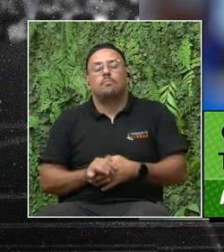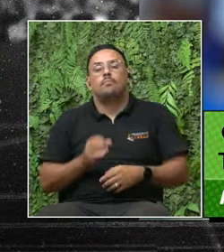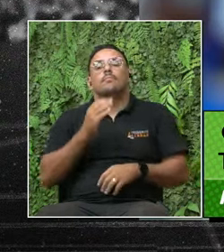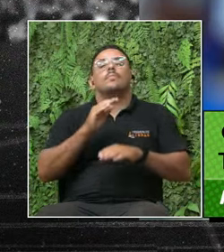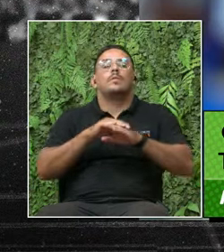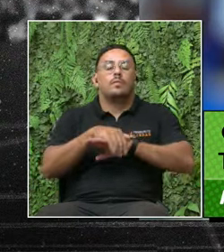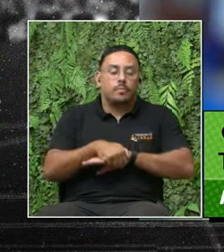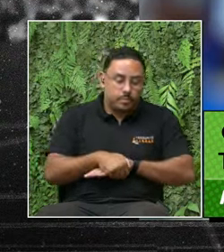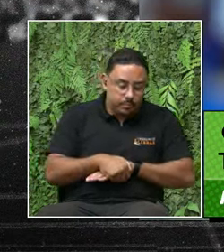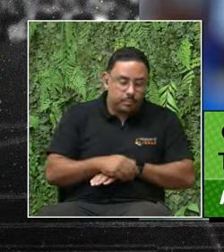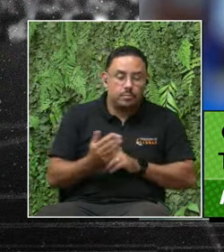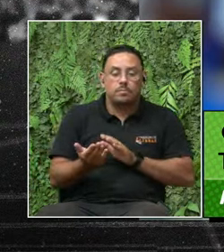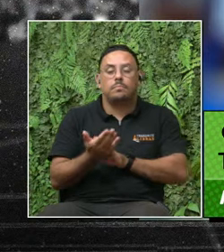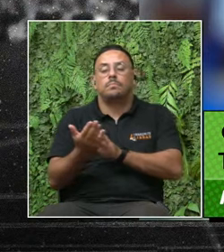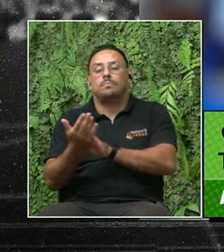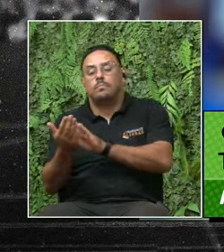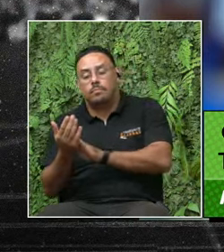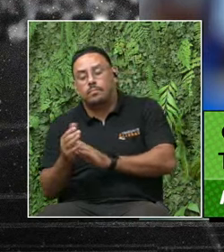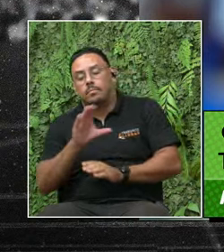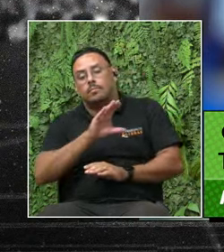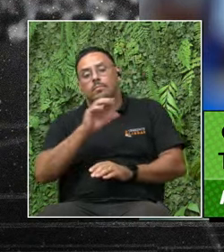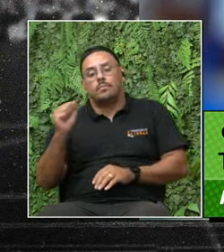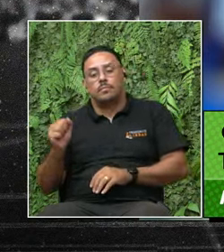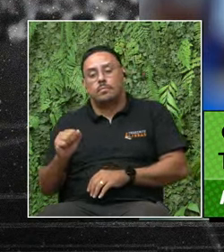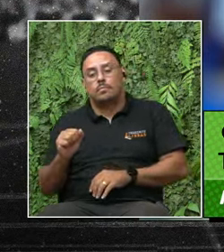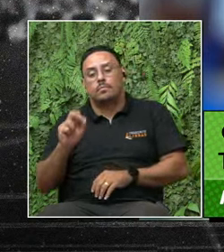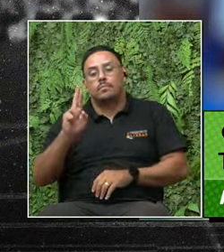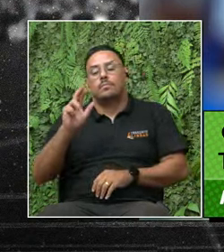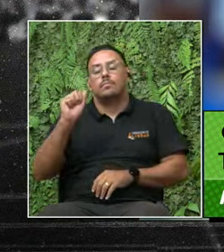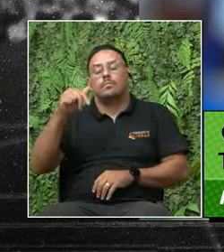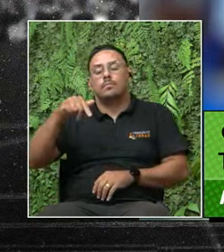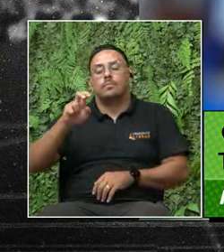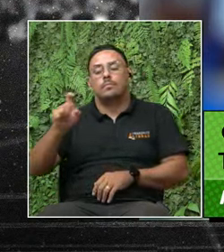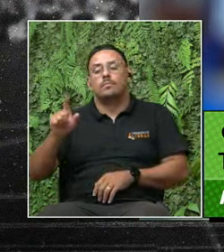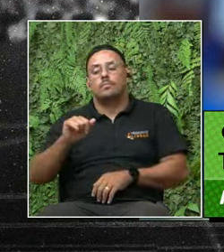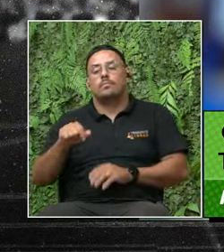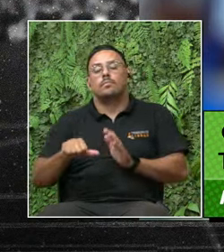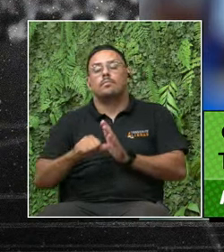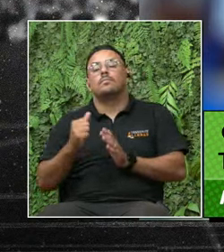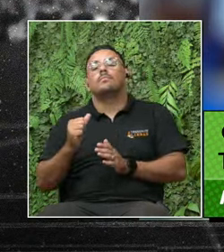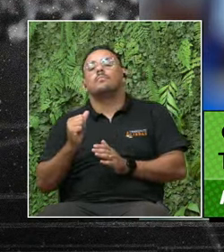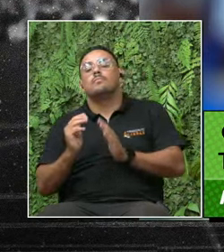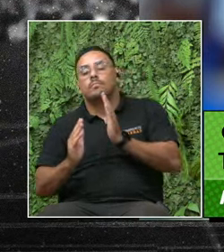Boa noite milito paraba primo tempo